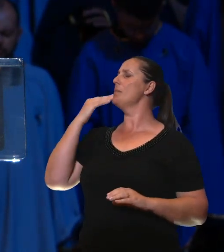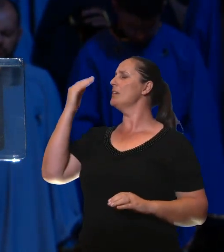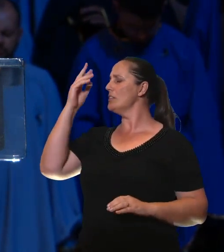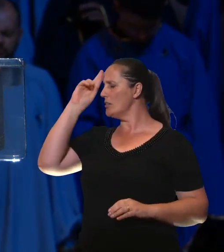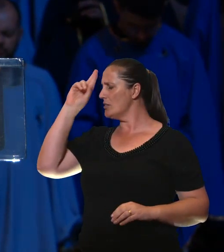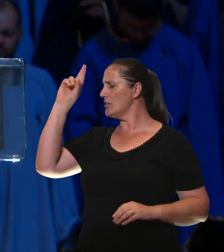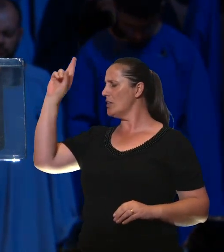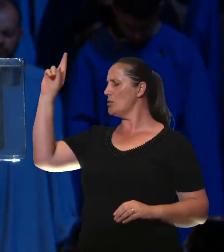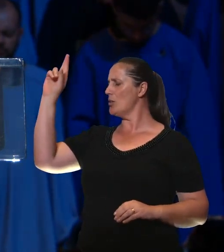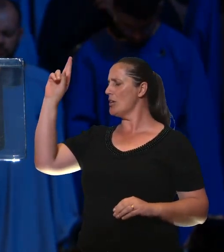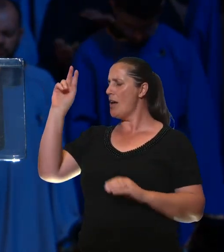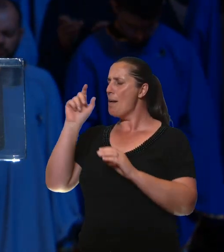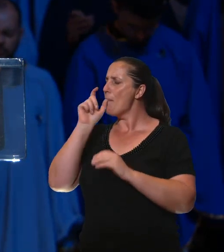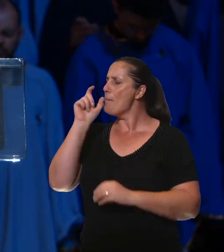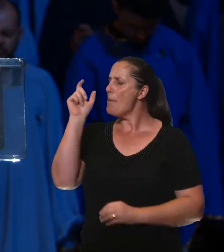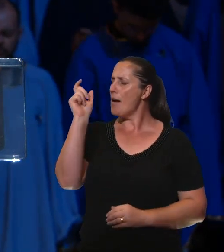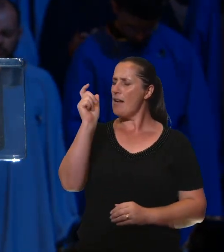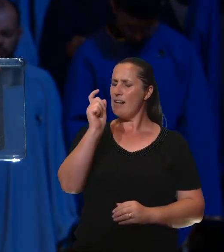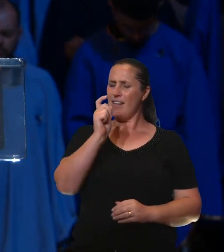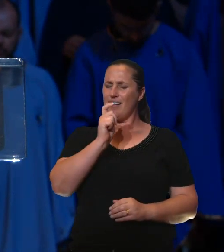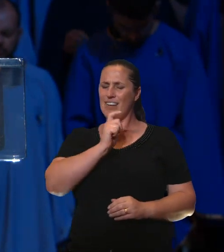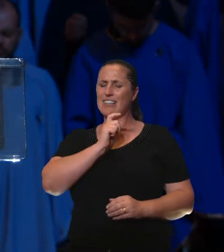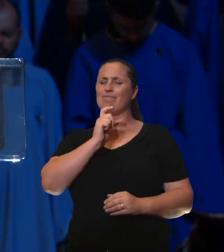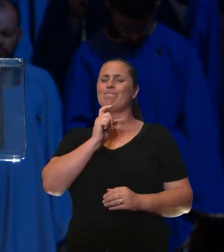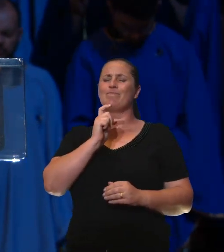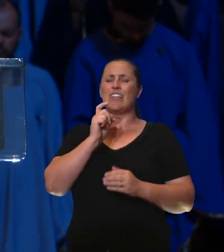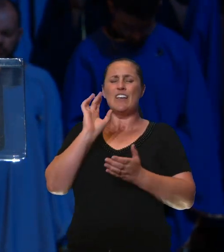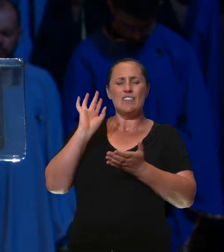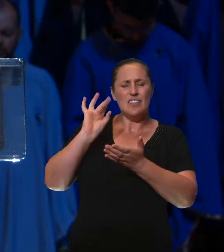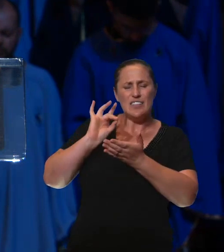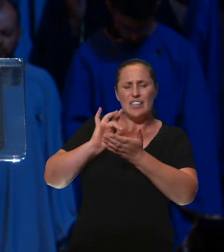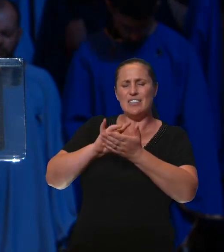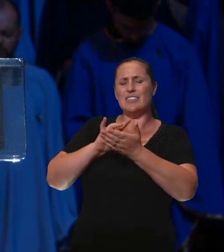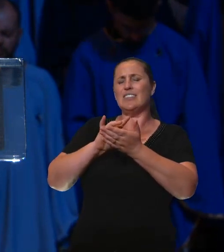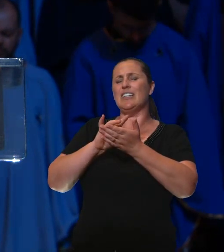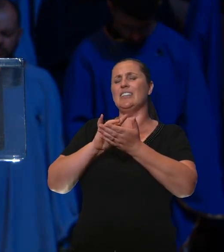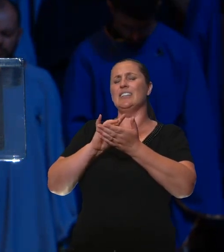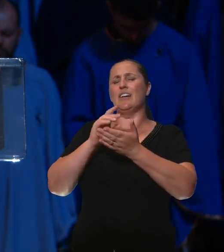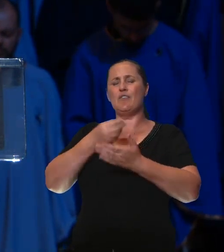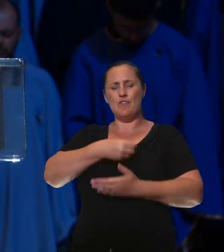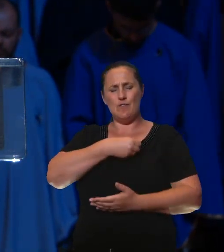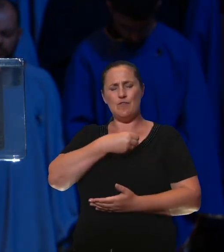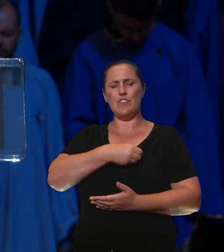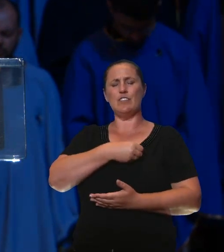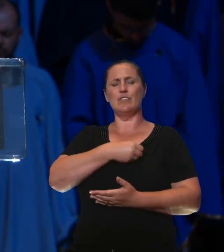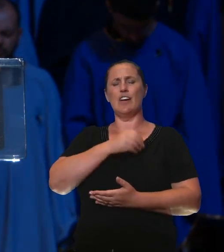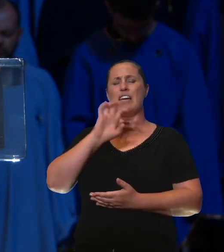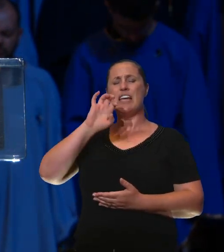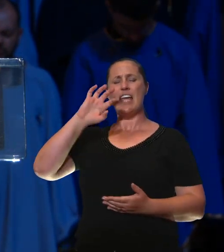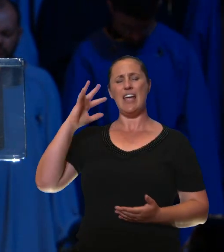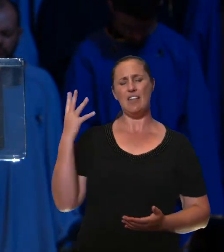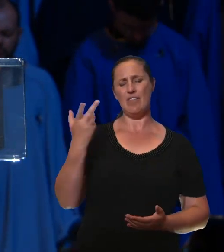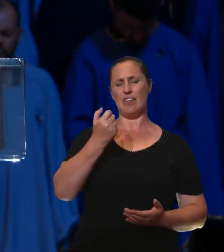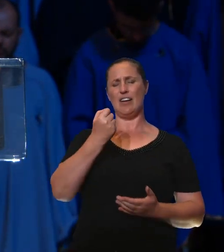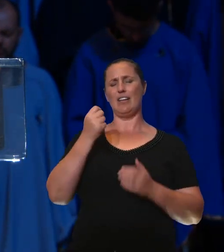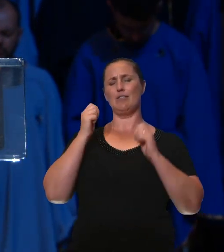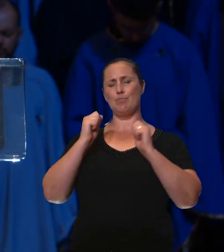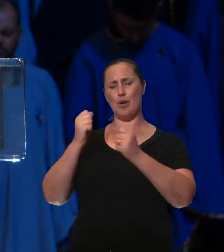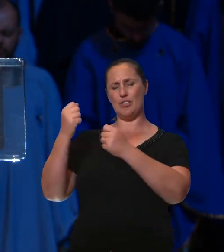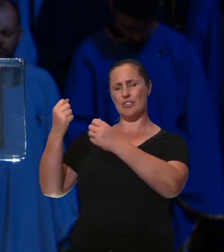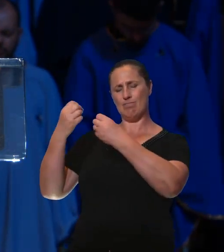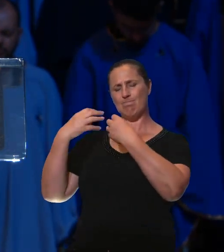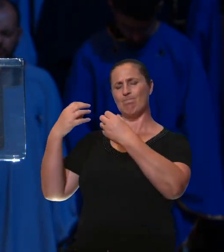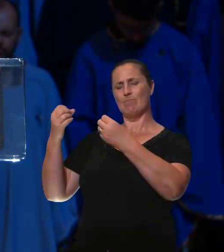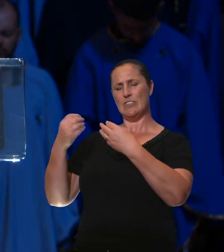Senhor que esta palavra que é viva, esta palavra que não volta vazia, possa trabalhar em nossas vidas.